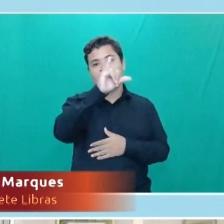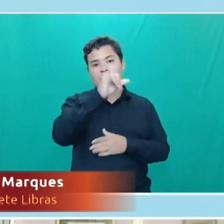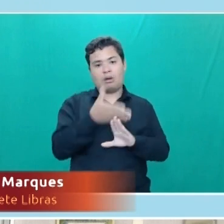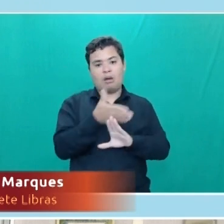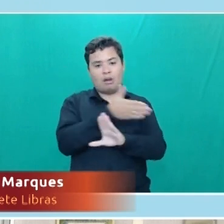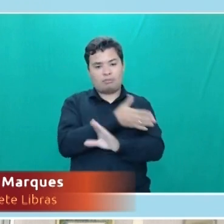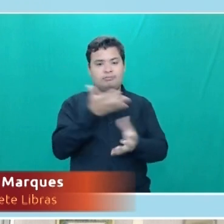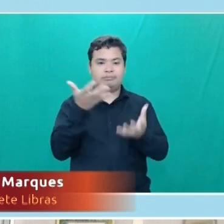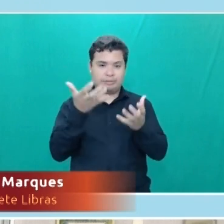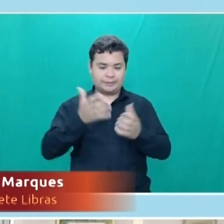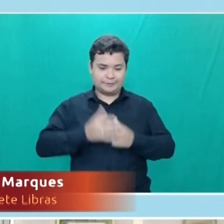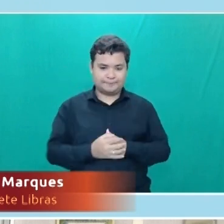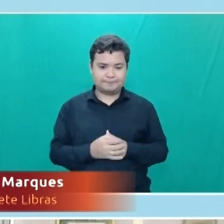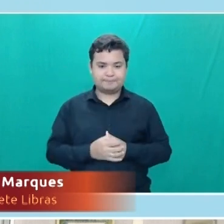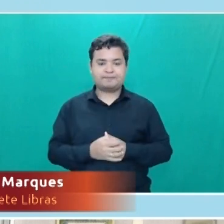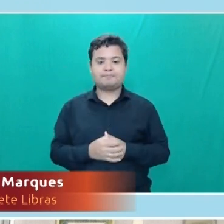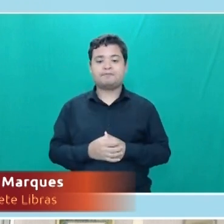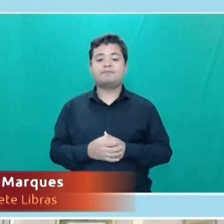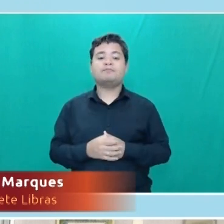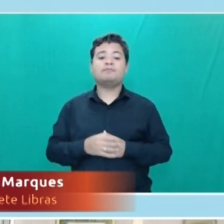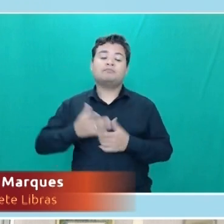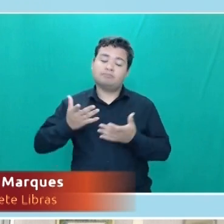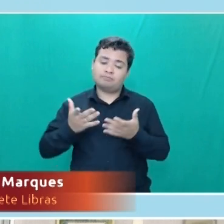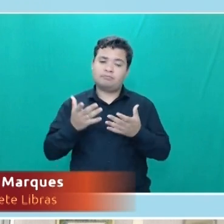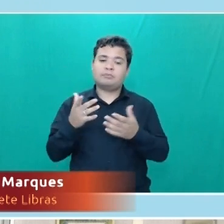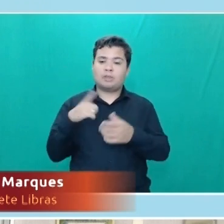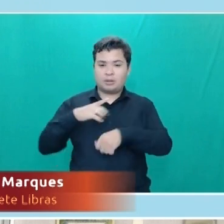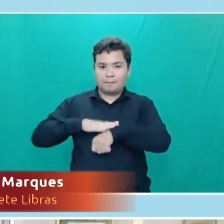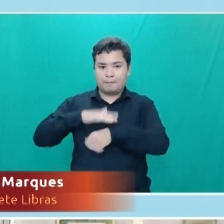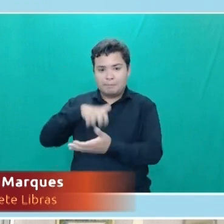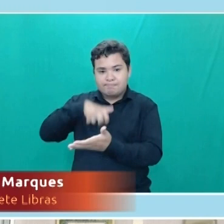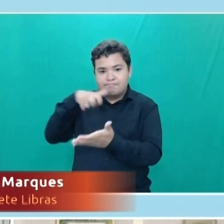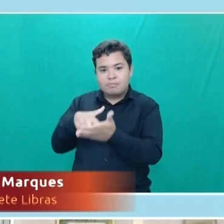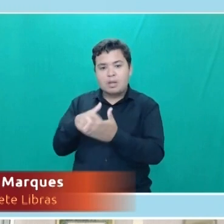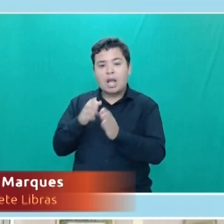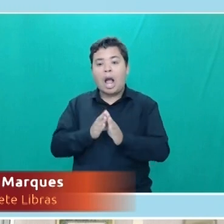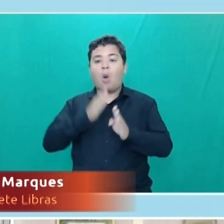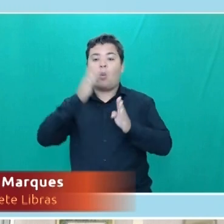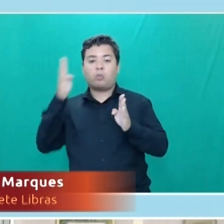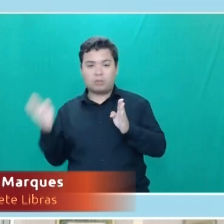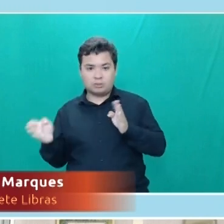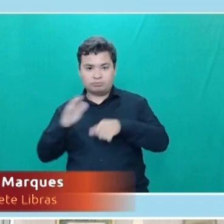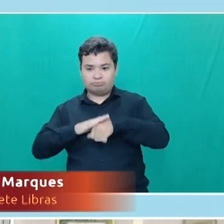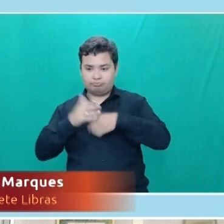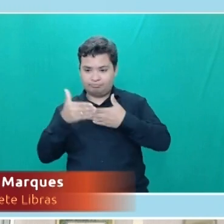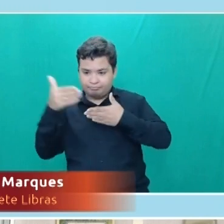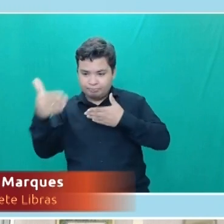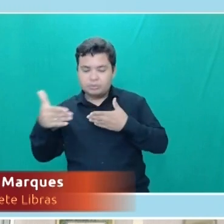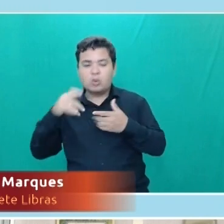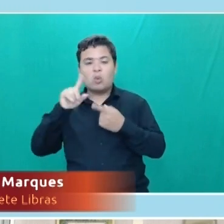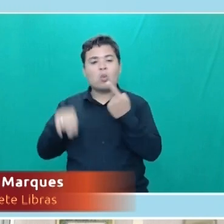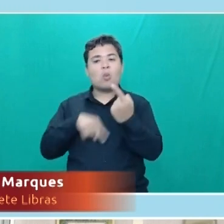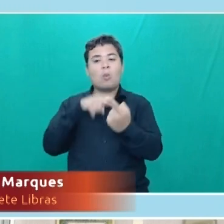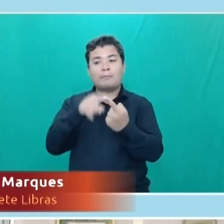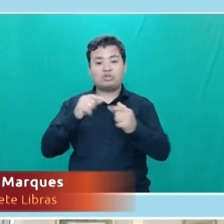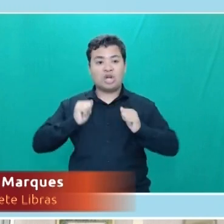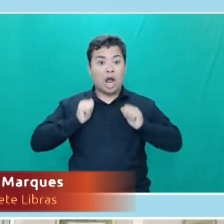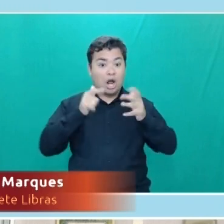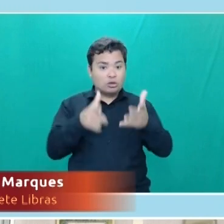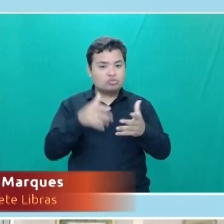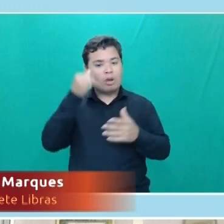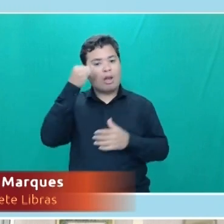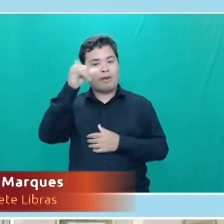né? Como a gente teve aí um aumento das penas, o que se espera é que essas condutas sejam evitadas, mas isso